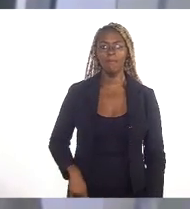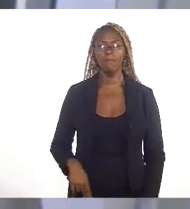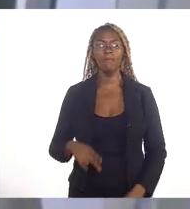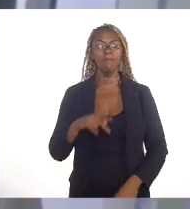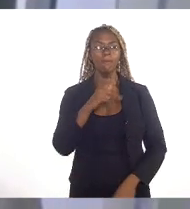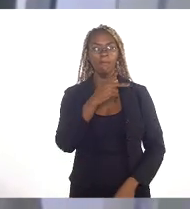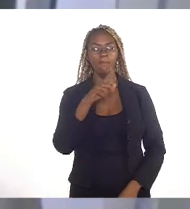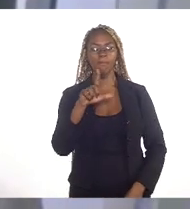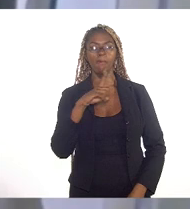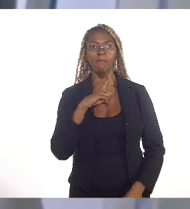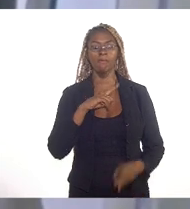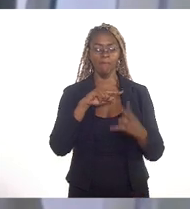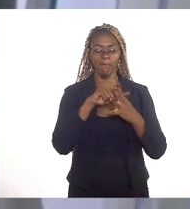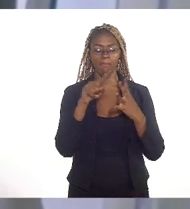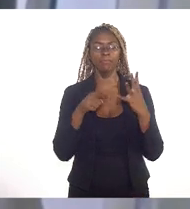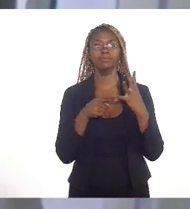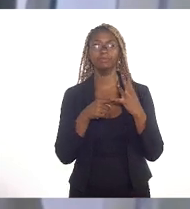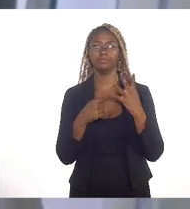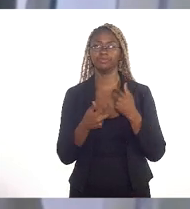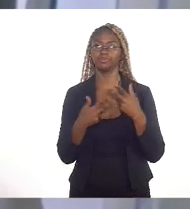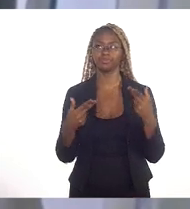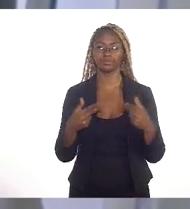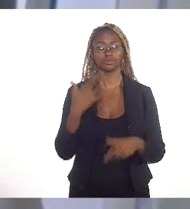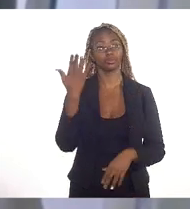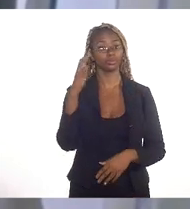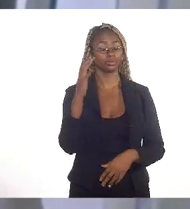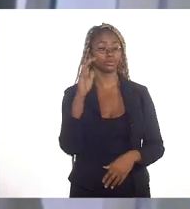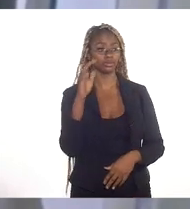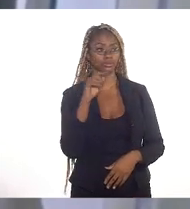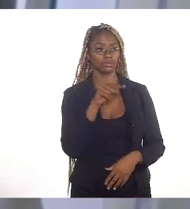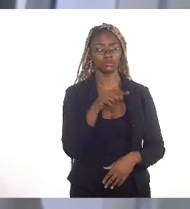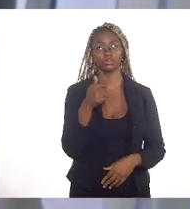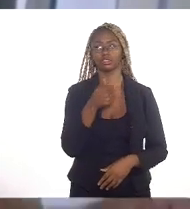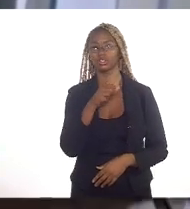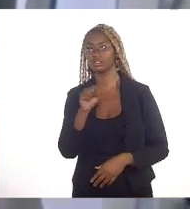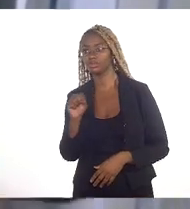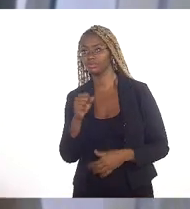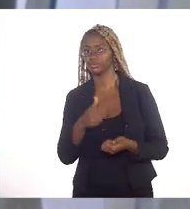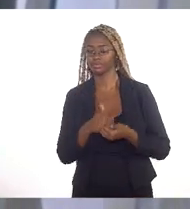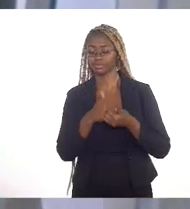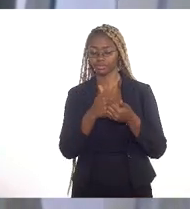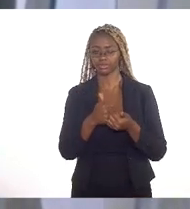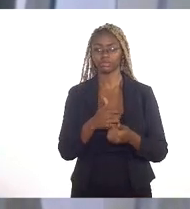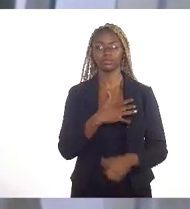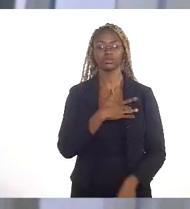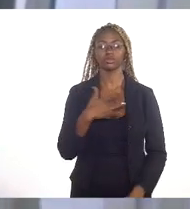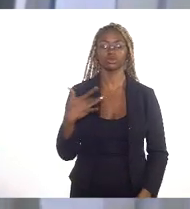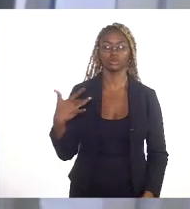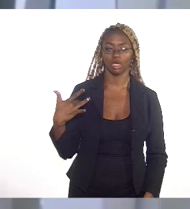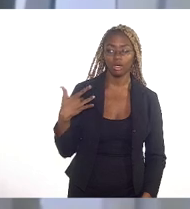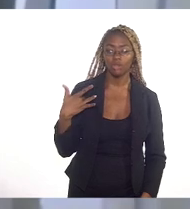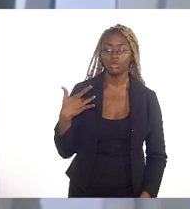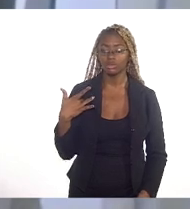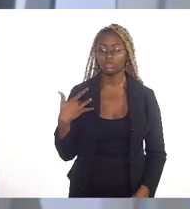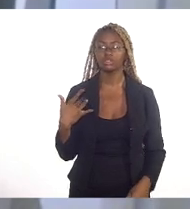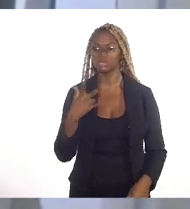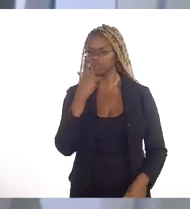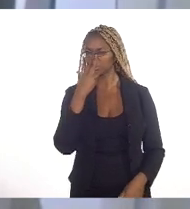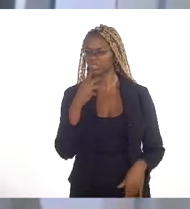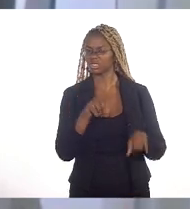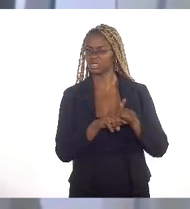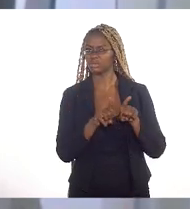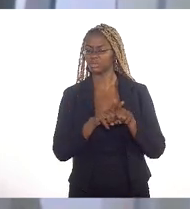4 dimensões. Tem uma dimensão científica, assistencial, sanitária. Me parece